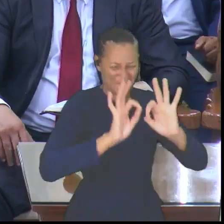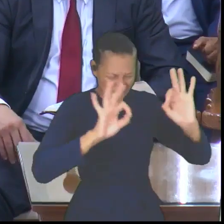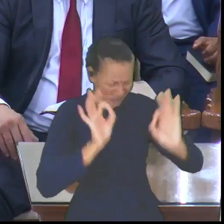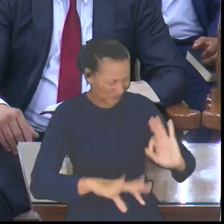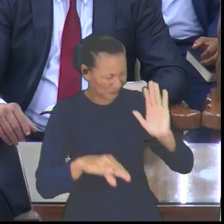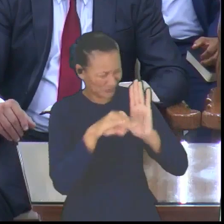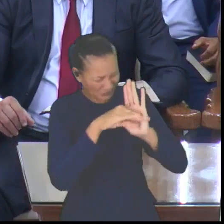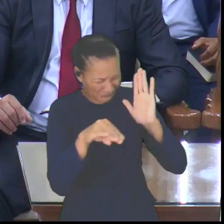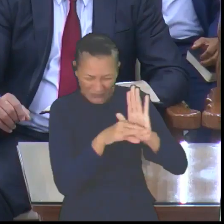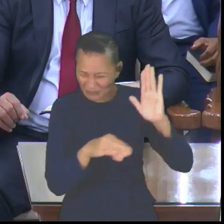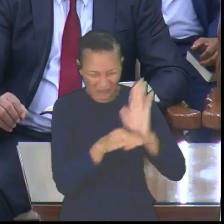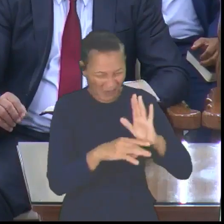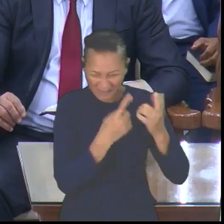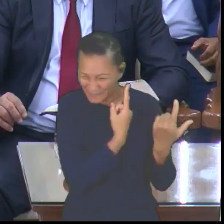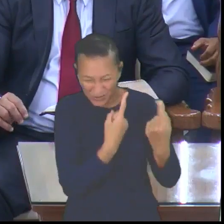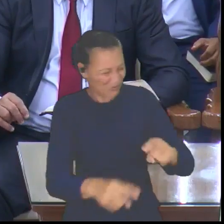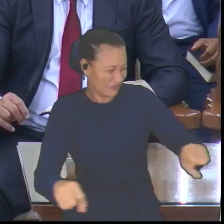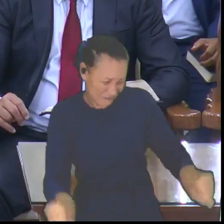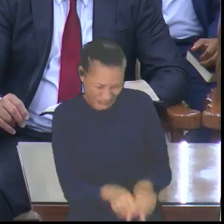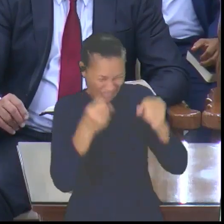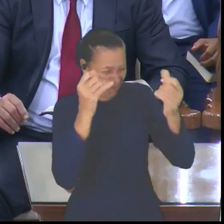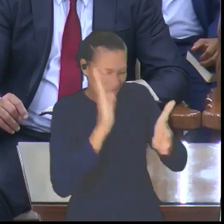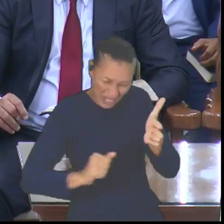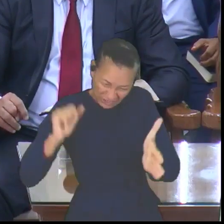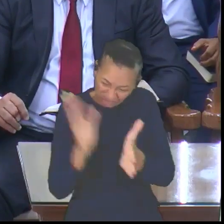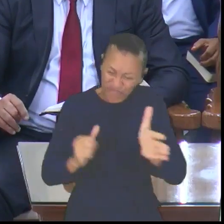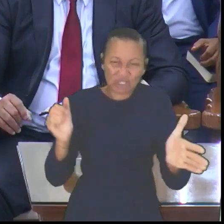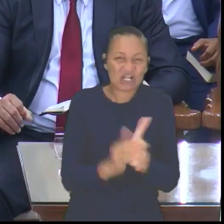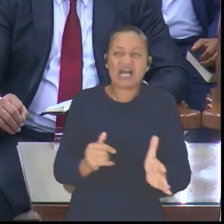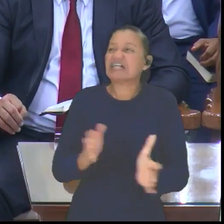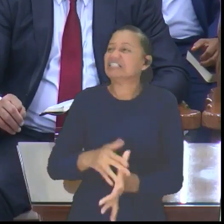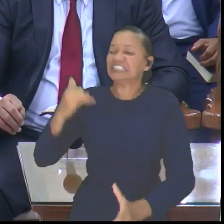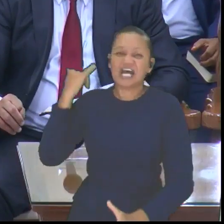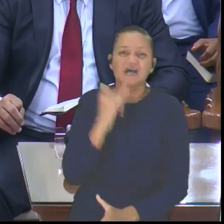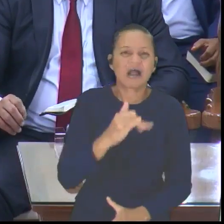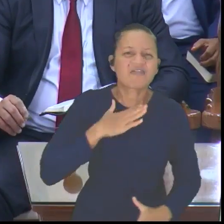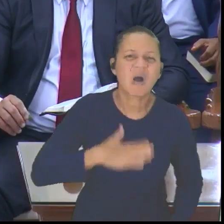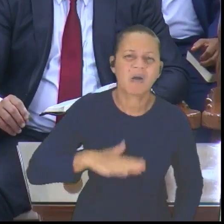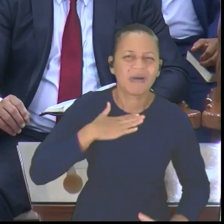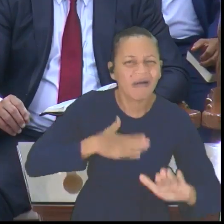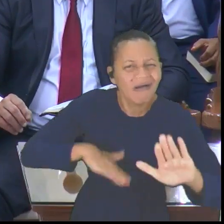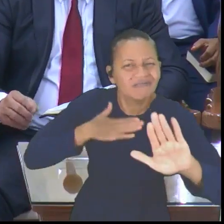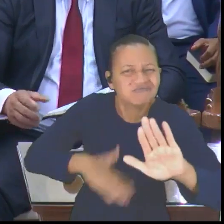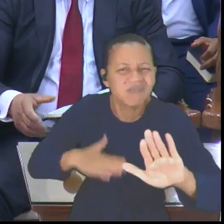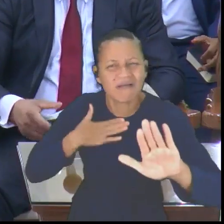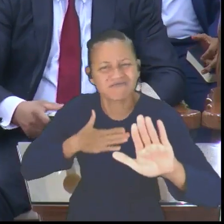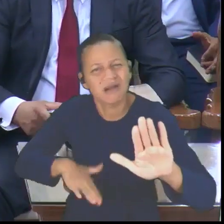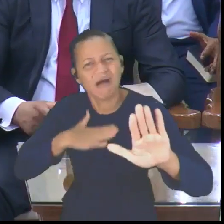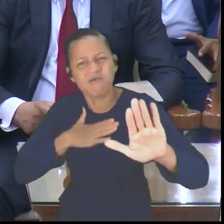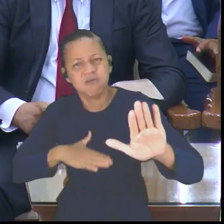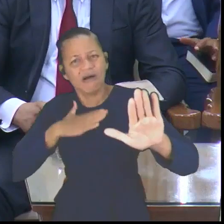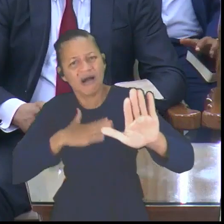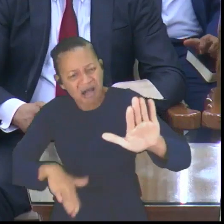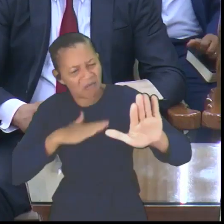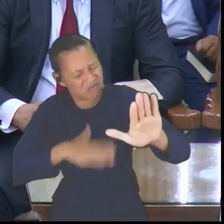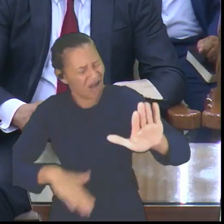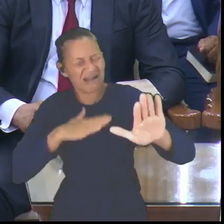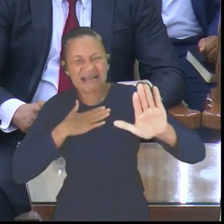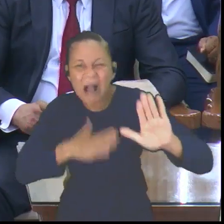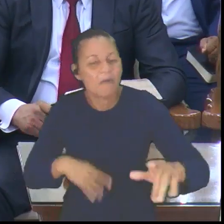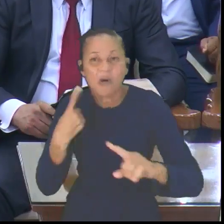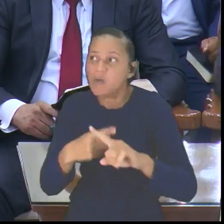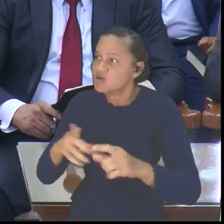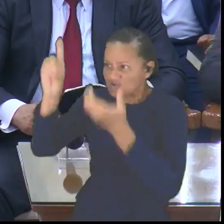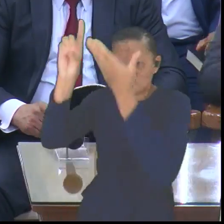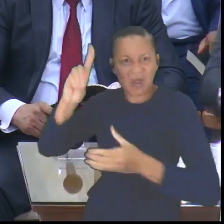no fogo, e está bradando aqui neste altar e dizendo, se aquiete, se aquiete, se aquiete, se aquiete, se aquiete, porque